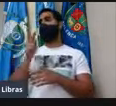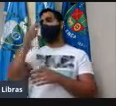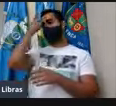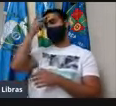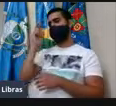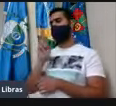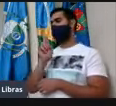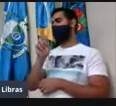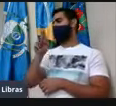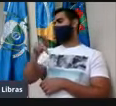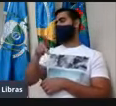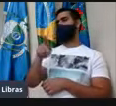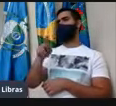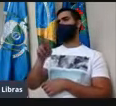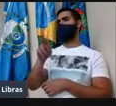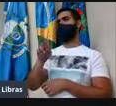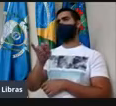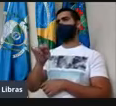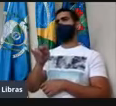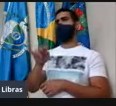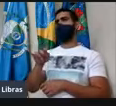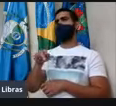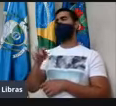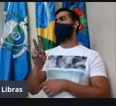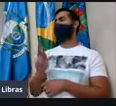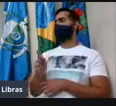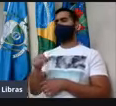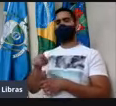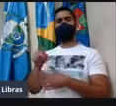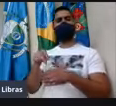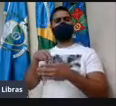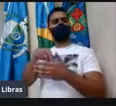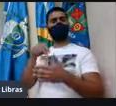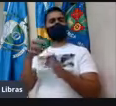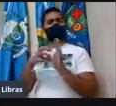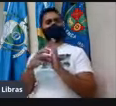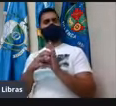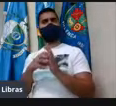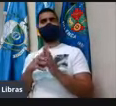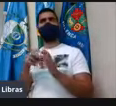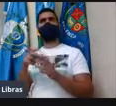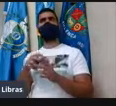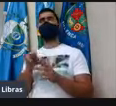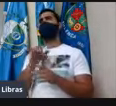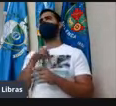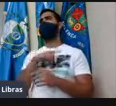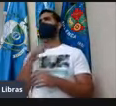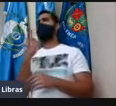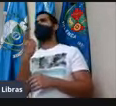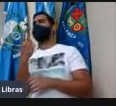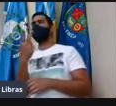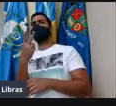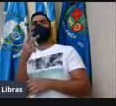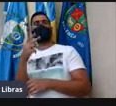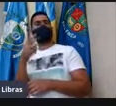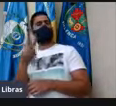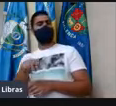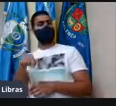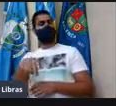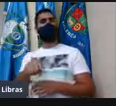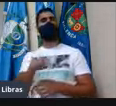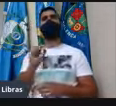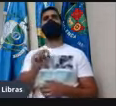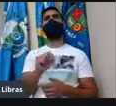vir direto nessa casa. Então, eu acredito também que nesse governo do Fernandinho, se veio uma, duas vezes aqui, foi quando